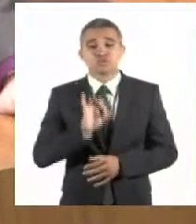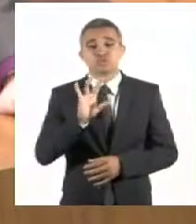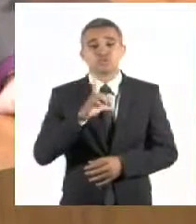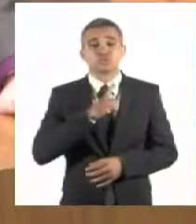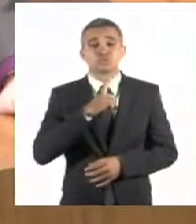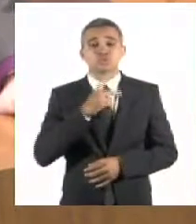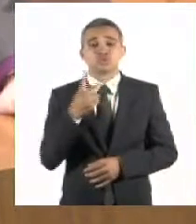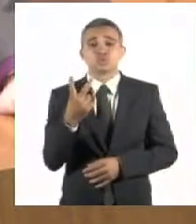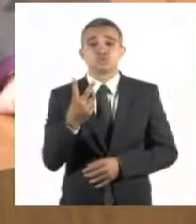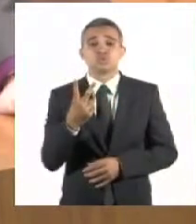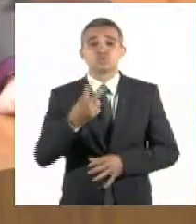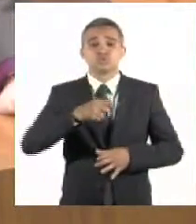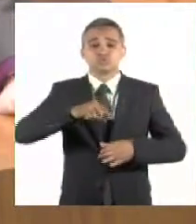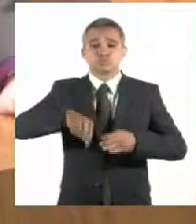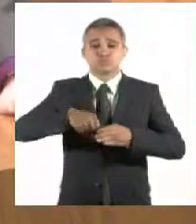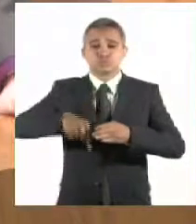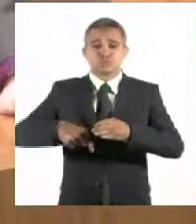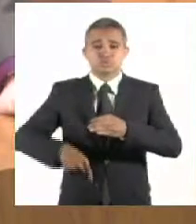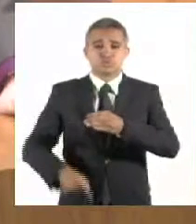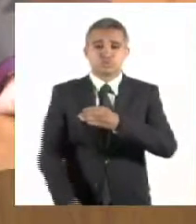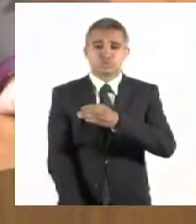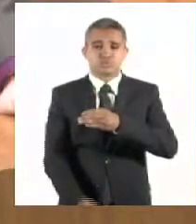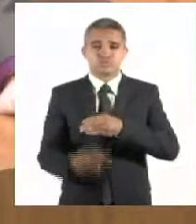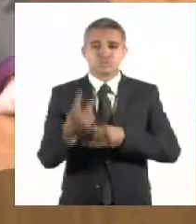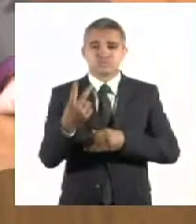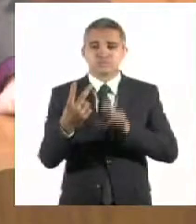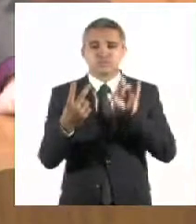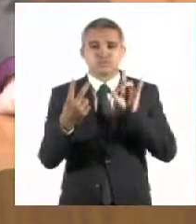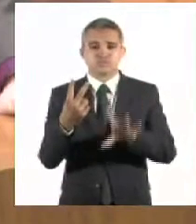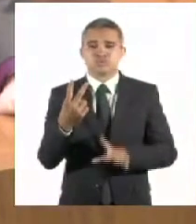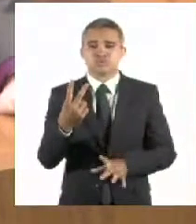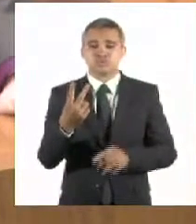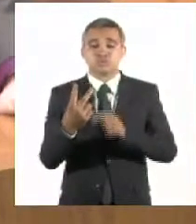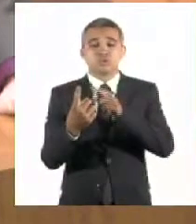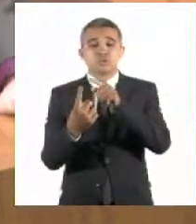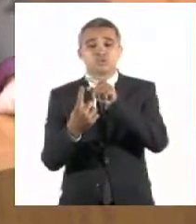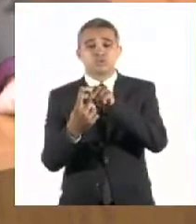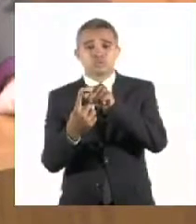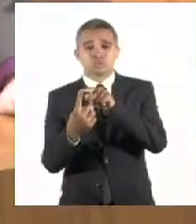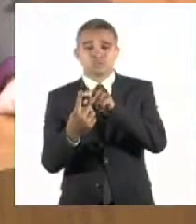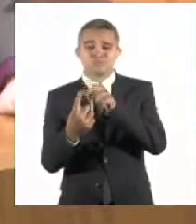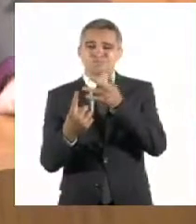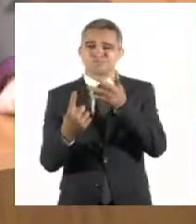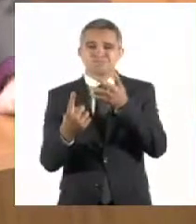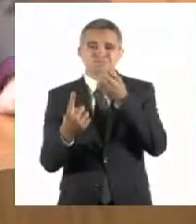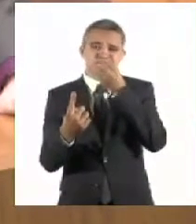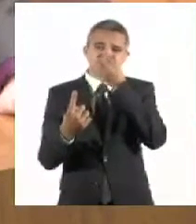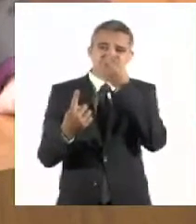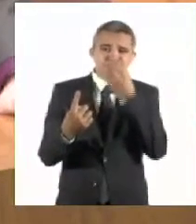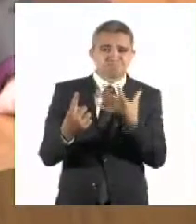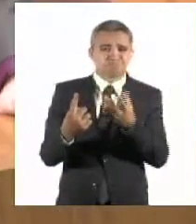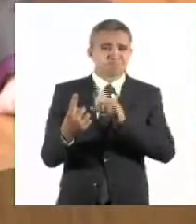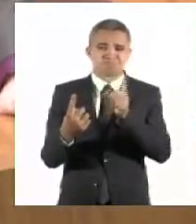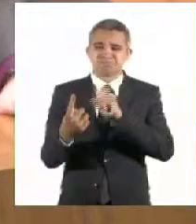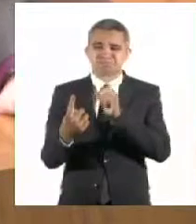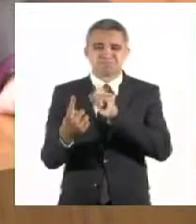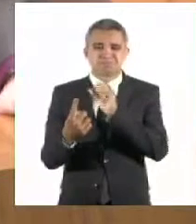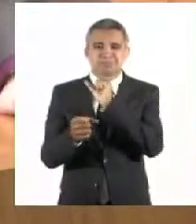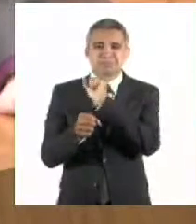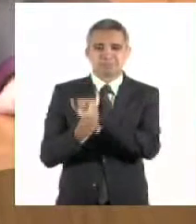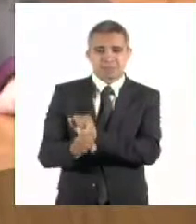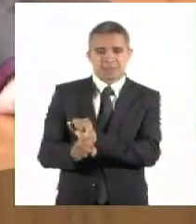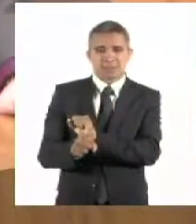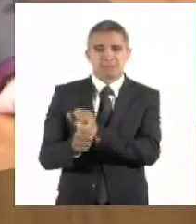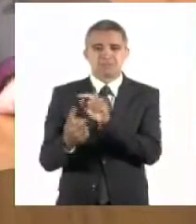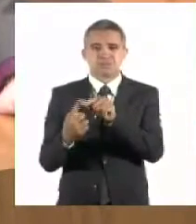poços perfurados, sendo que um não está funcionando por falta de uma